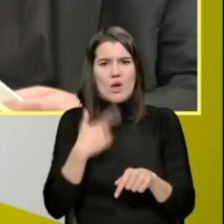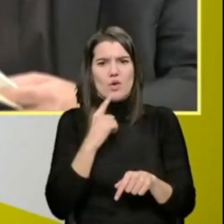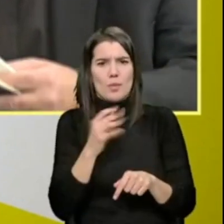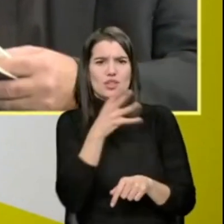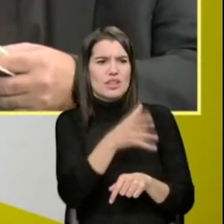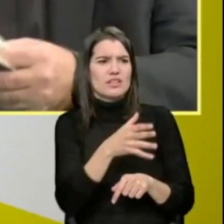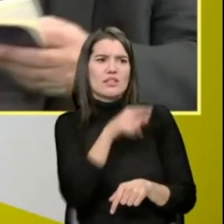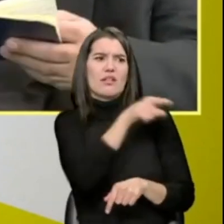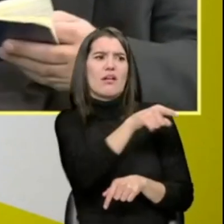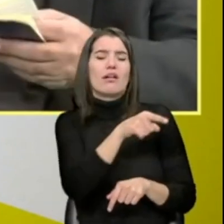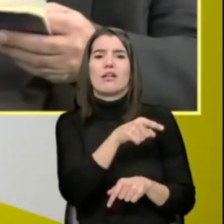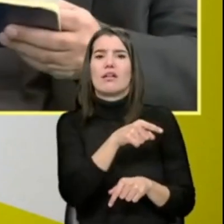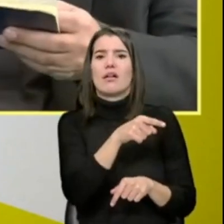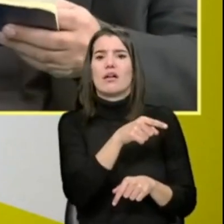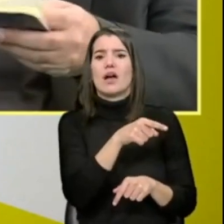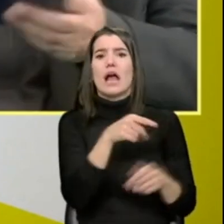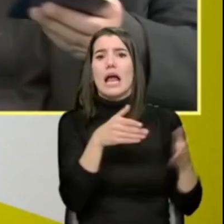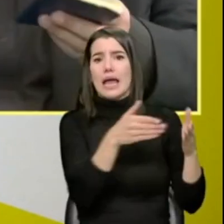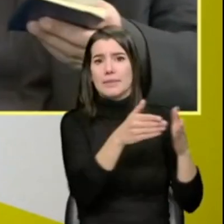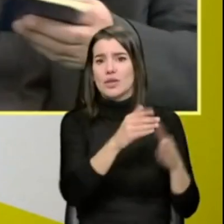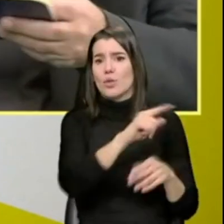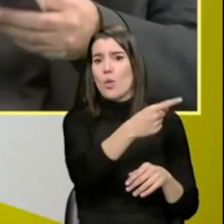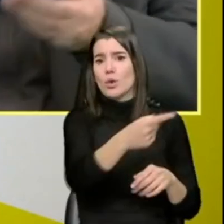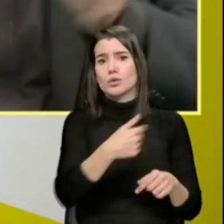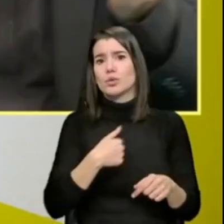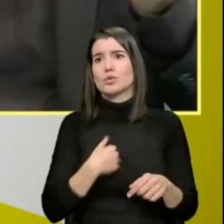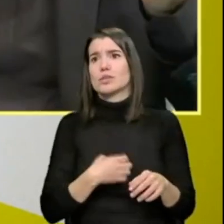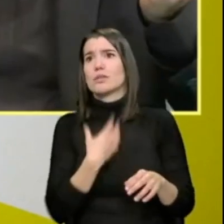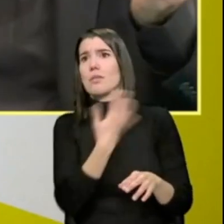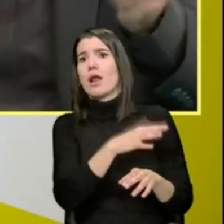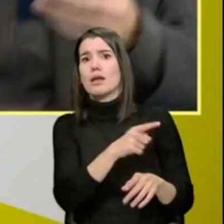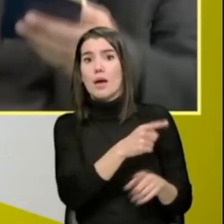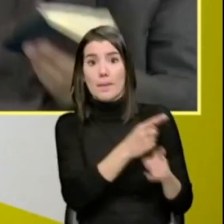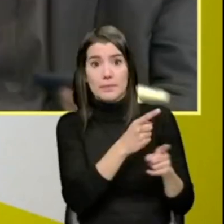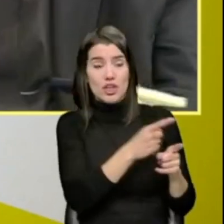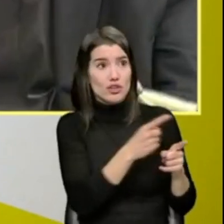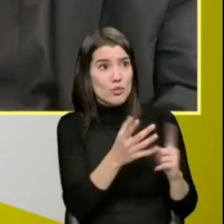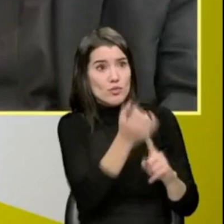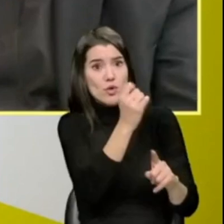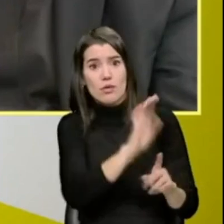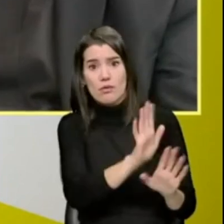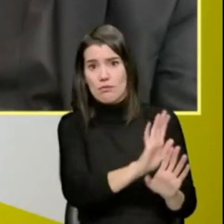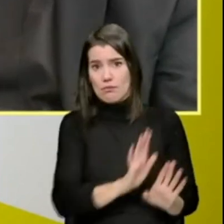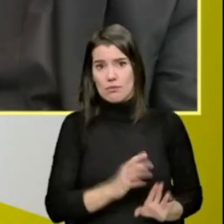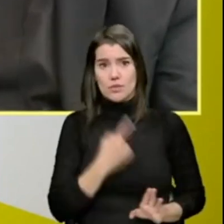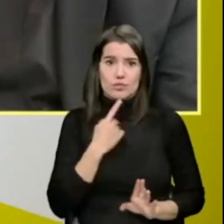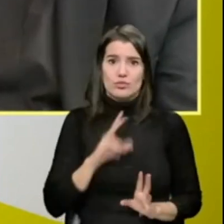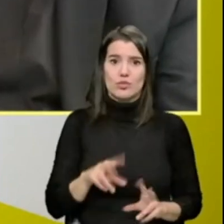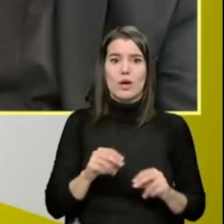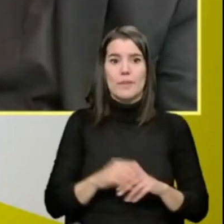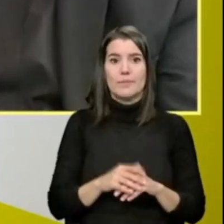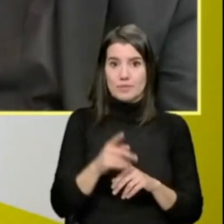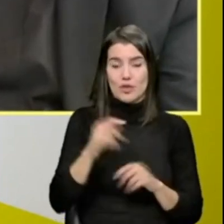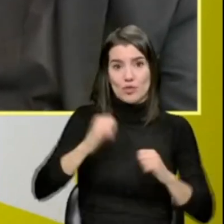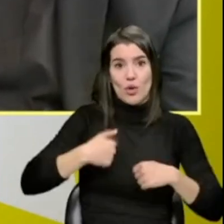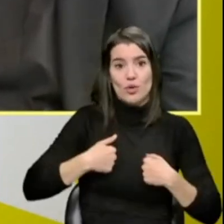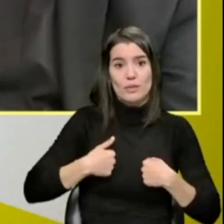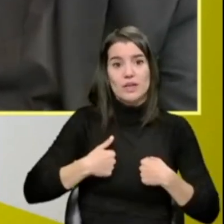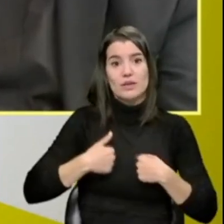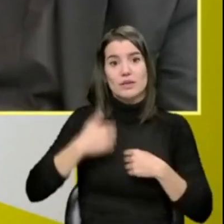os outros também não estão. Que os outros, estando no caminho que eu não considero certo, não chegam ao mesmo destino. Mas concorda comigo que durante a história